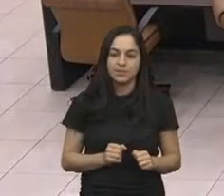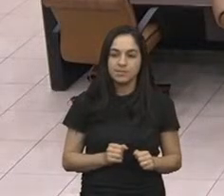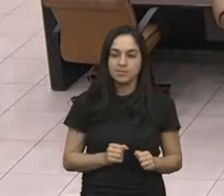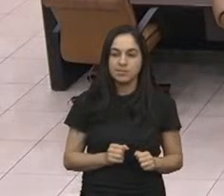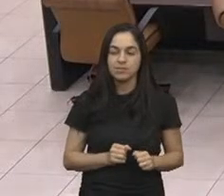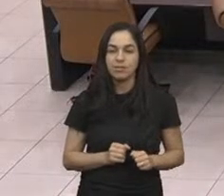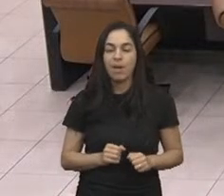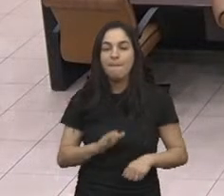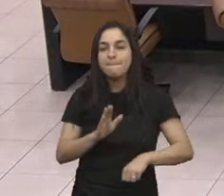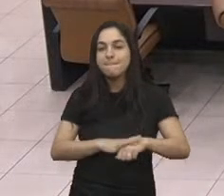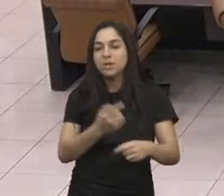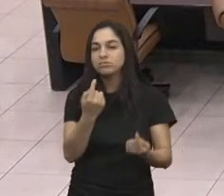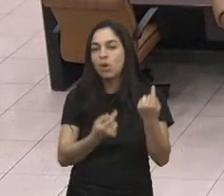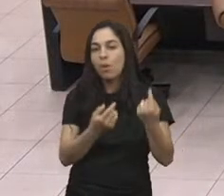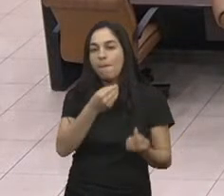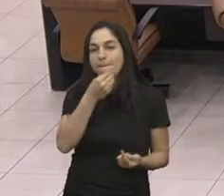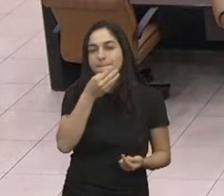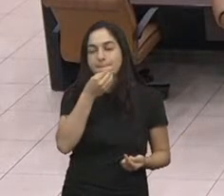Mais alguém?